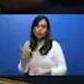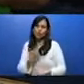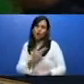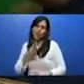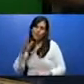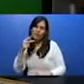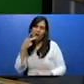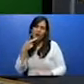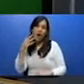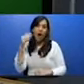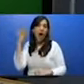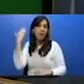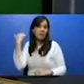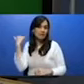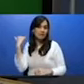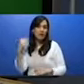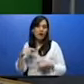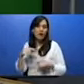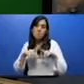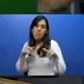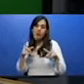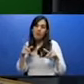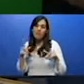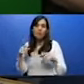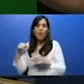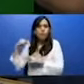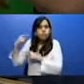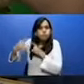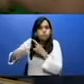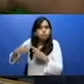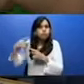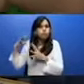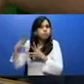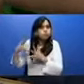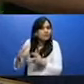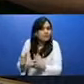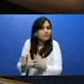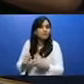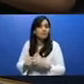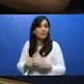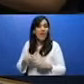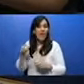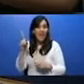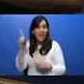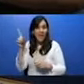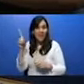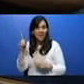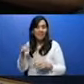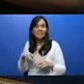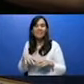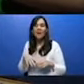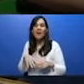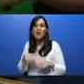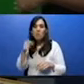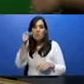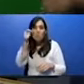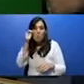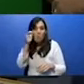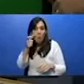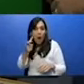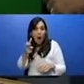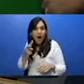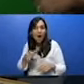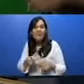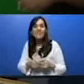uma revisão. Também conhecida como La Gioconda, é uma das mais notáveis